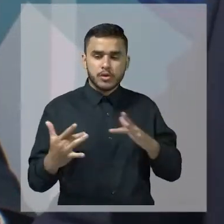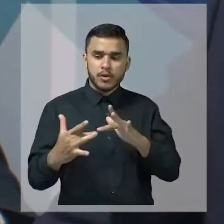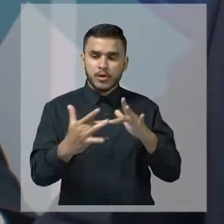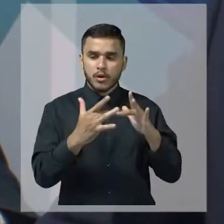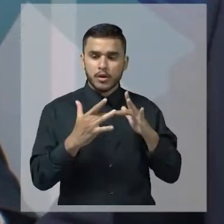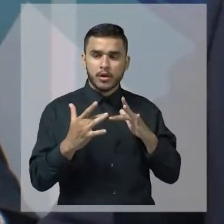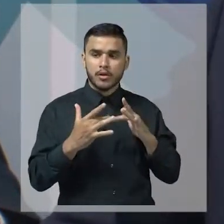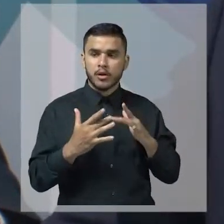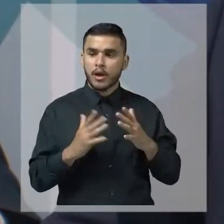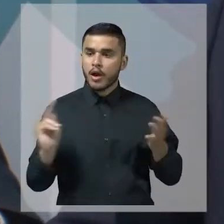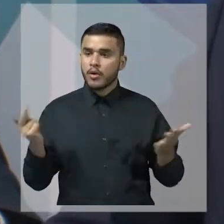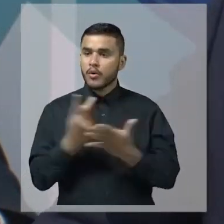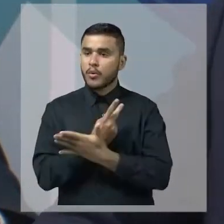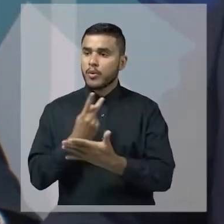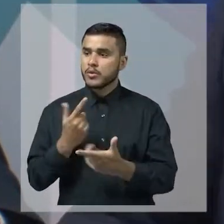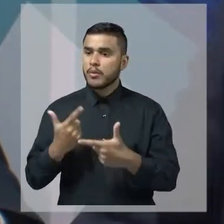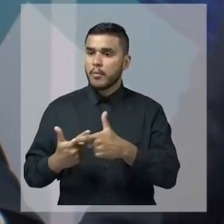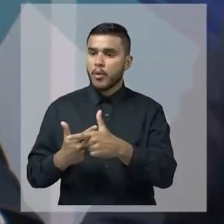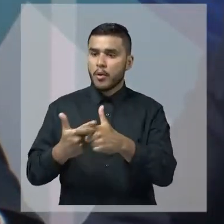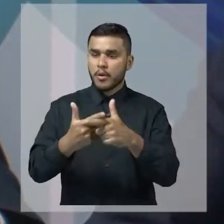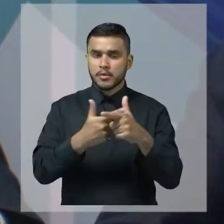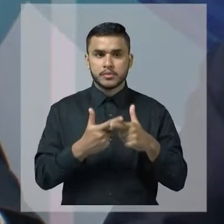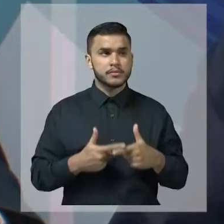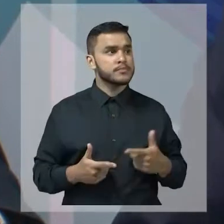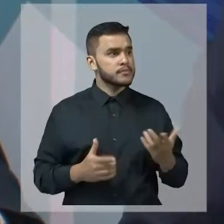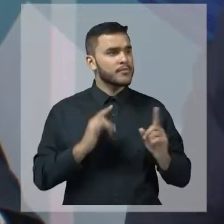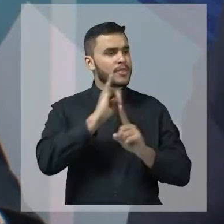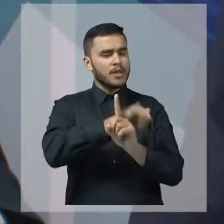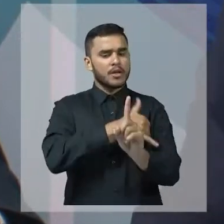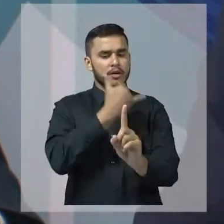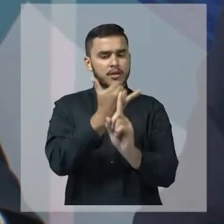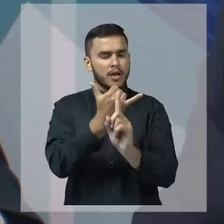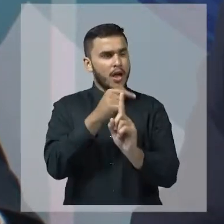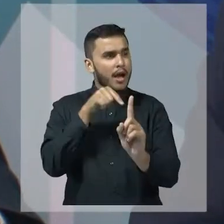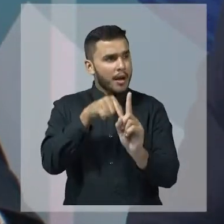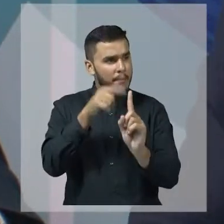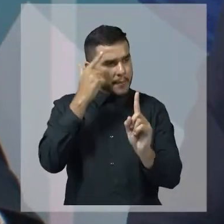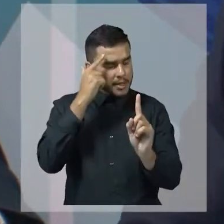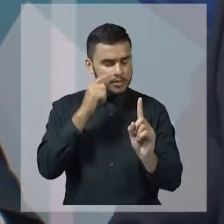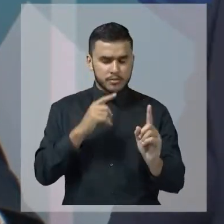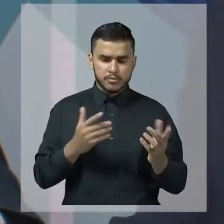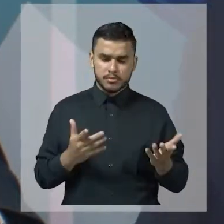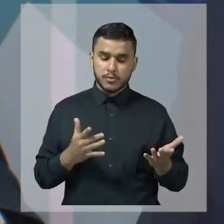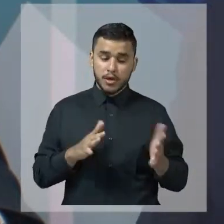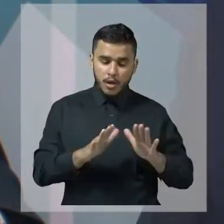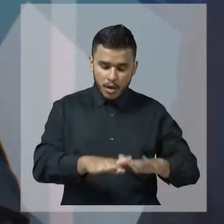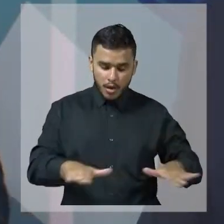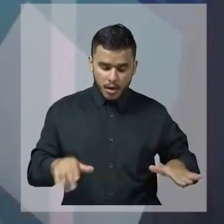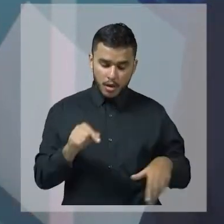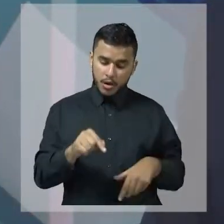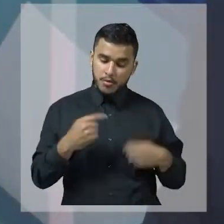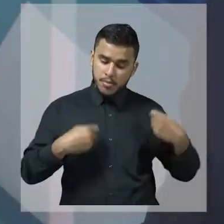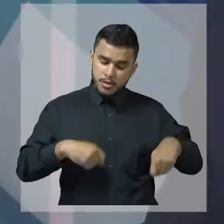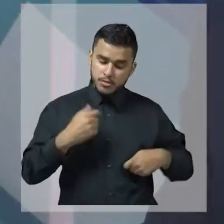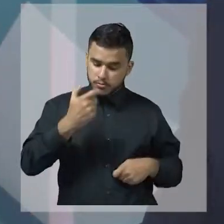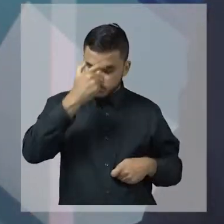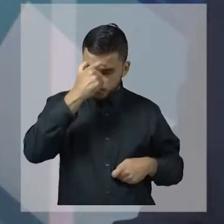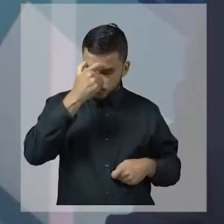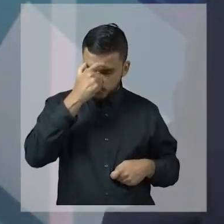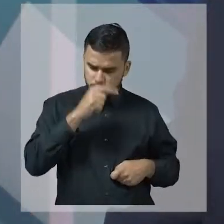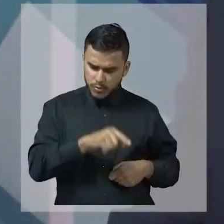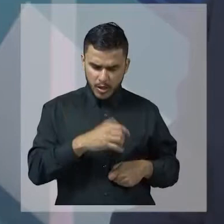as adversidades. Aí tem o teu chamado bullying. Você tem que trabalhar a primeira infância no nosso